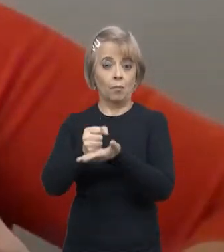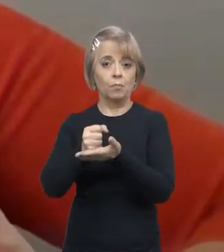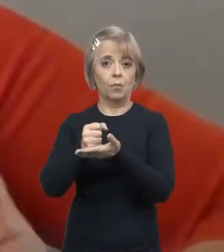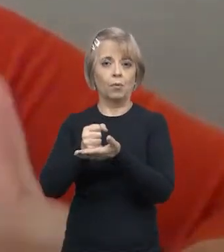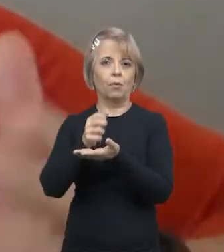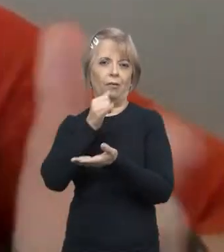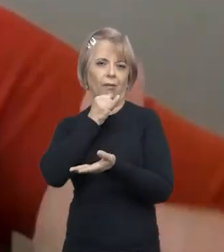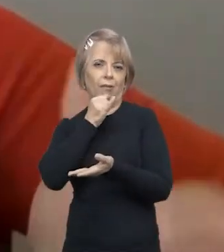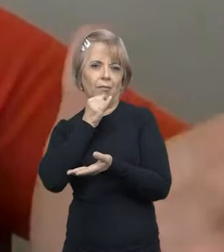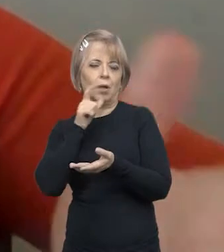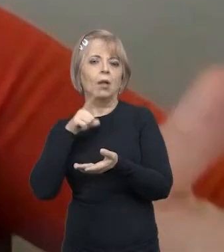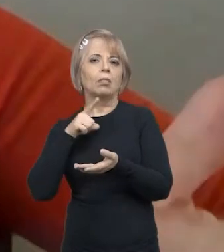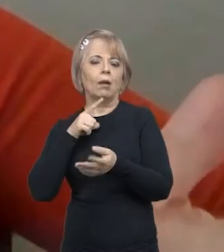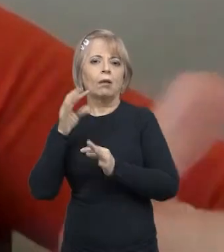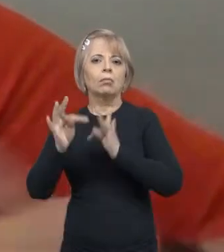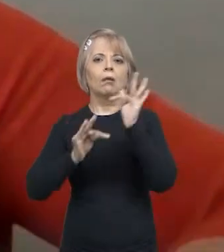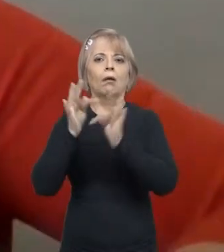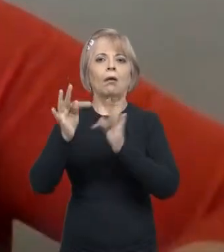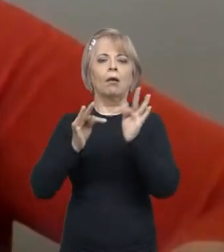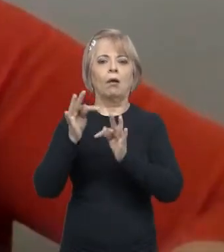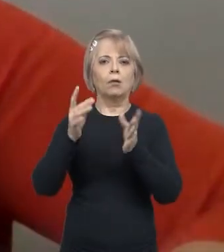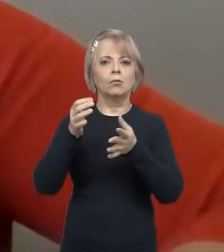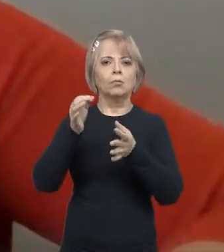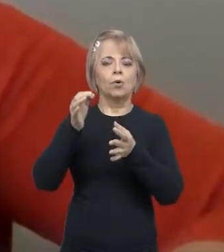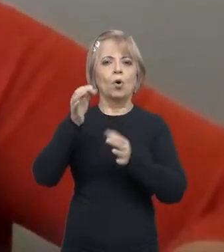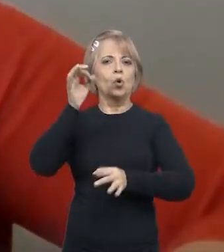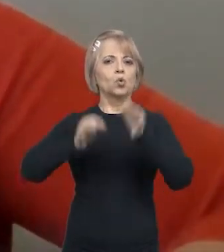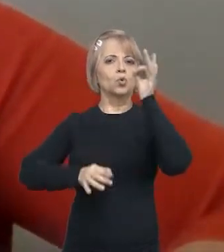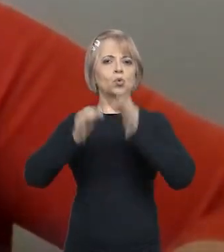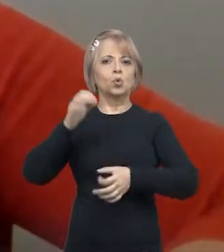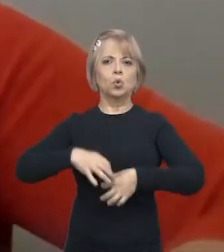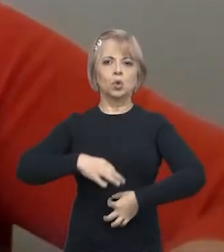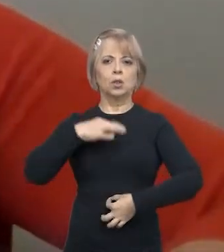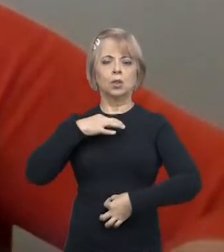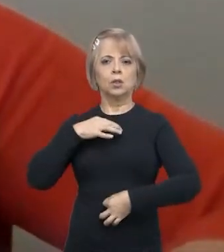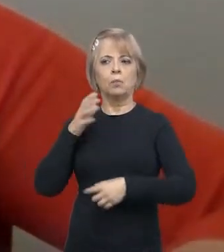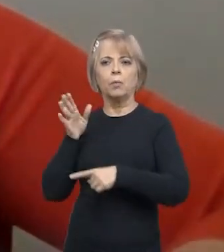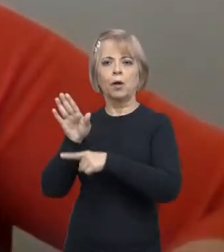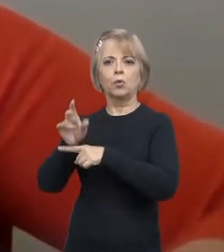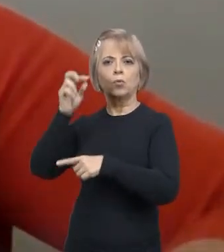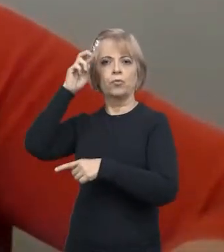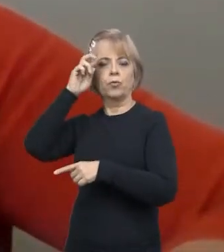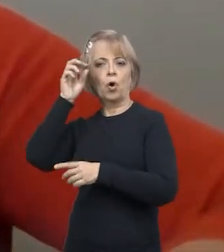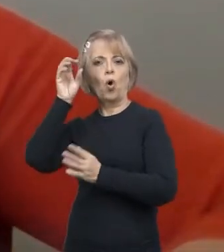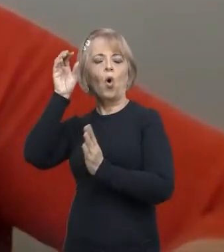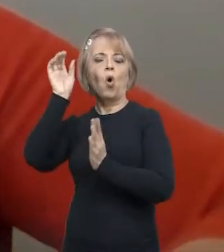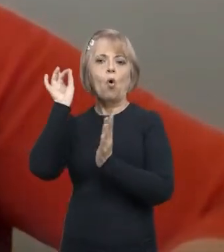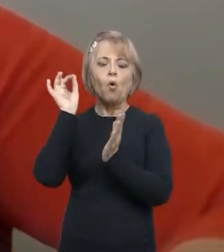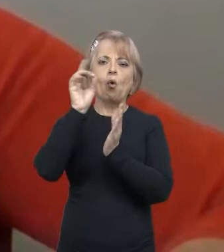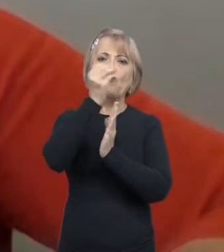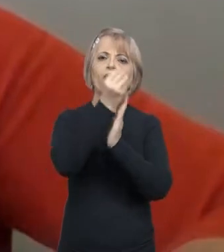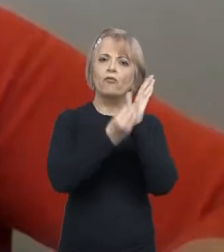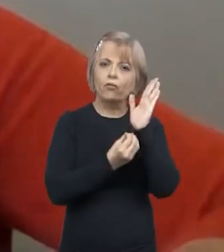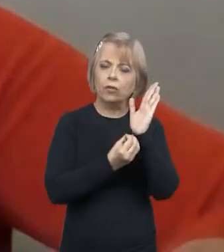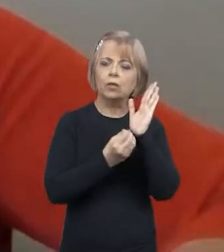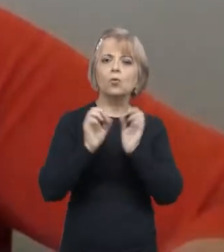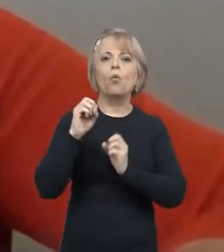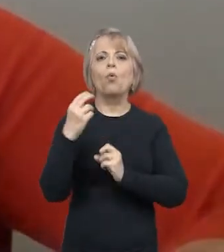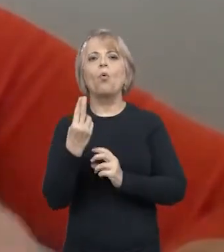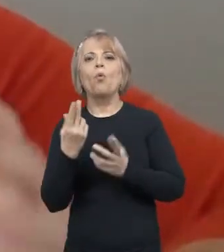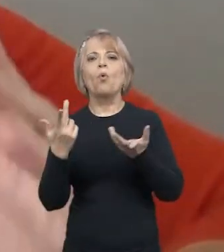presta informações técnico-jurídicas por solicitação dos promotores ou de ofício. Então, o Centro de Apoio está sempre